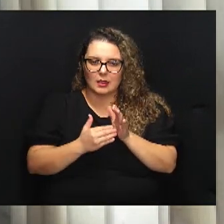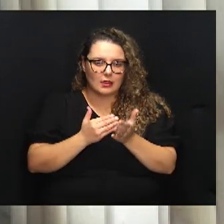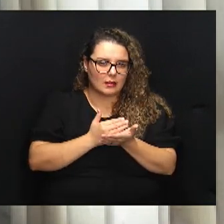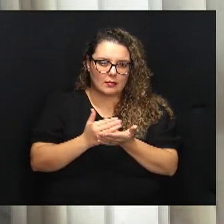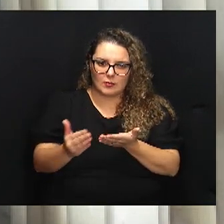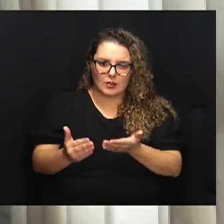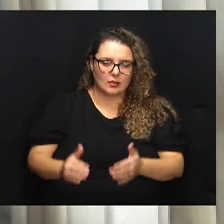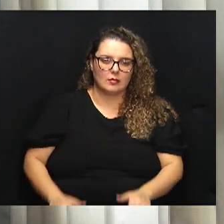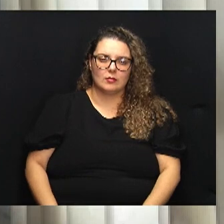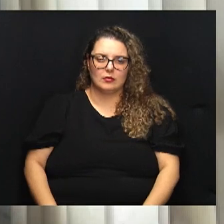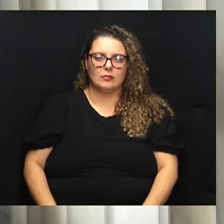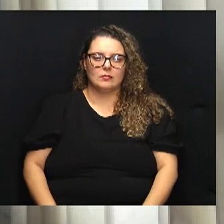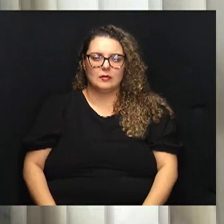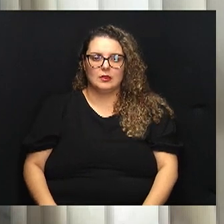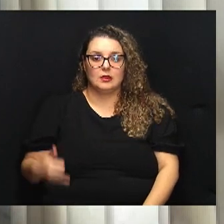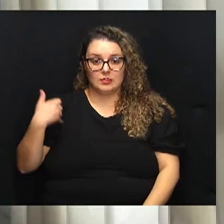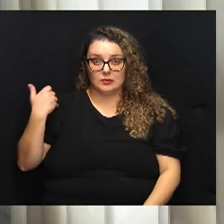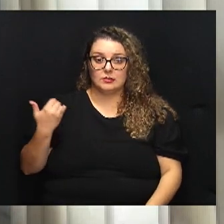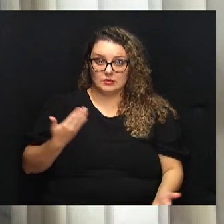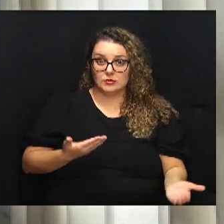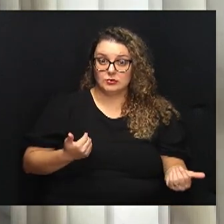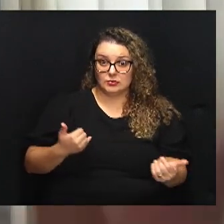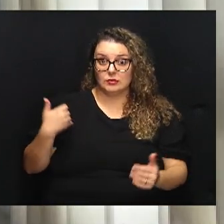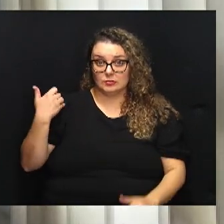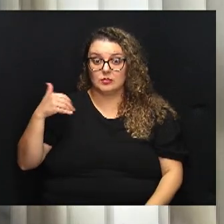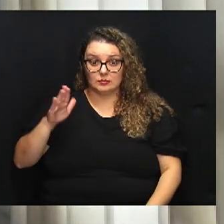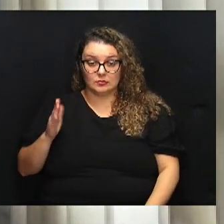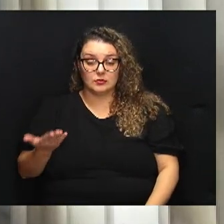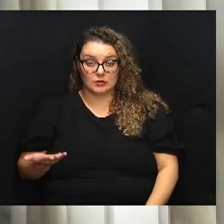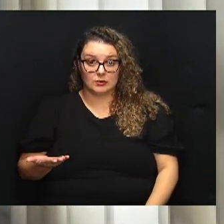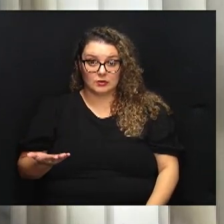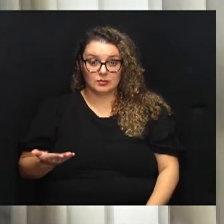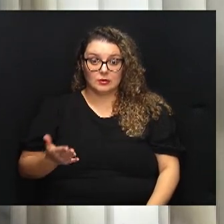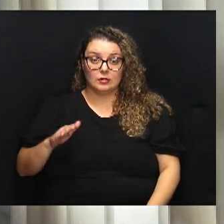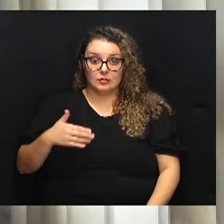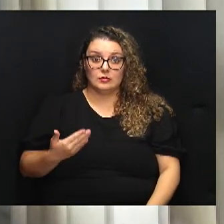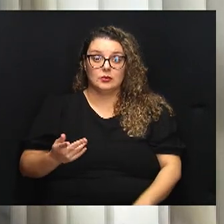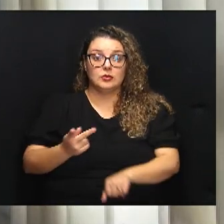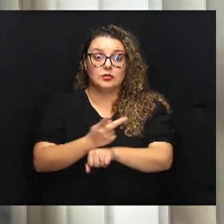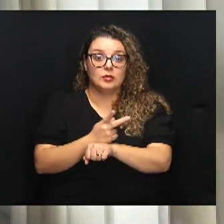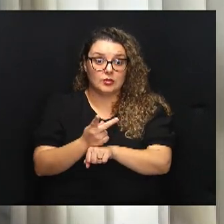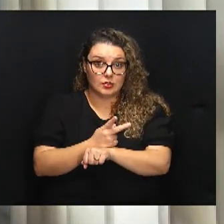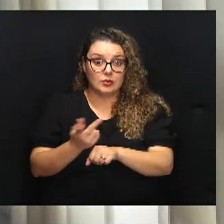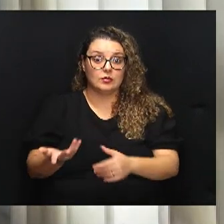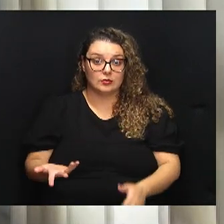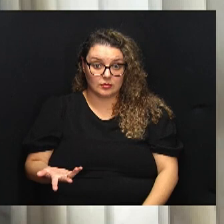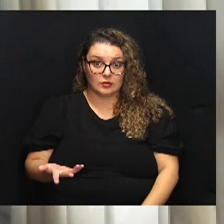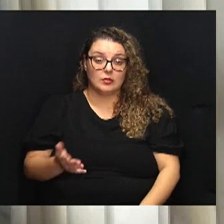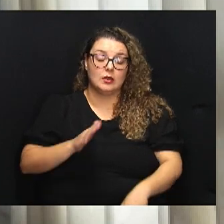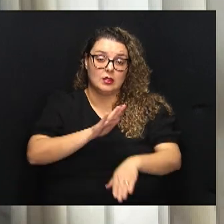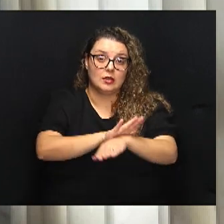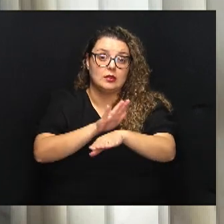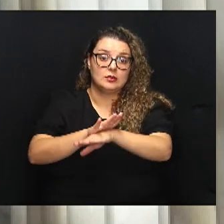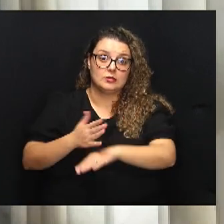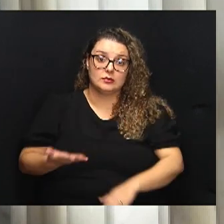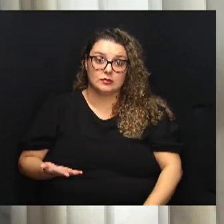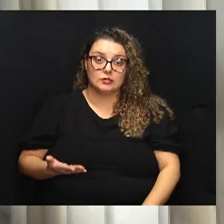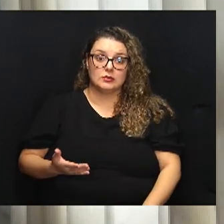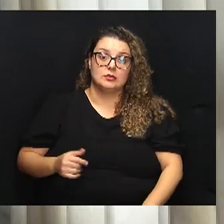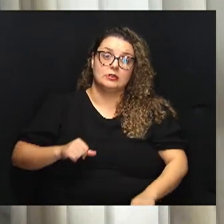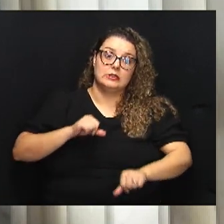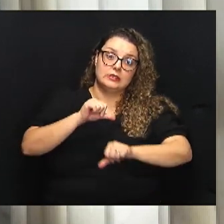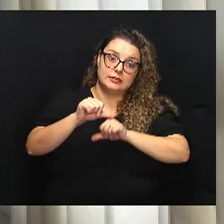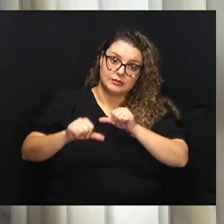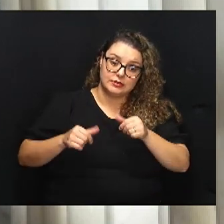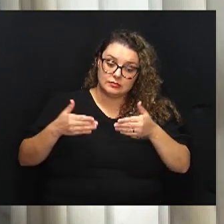minha idade jovem, a minha idade adulta, quando realmente depois eu fui buscar ajuda para transformar